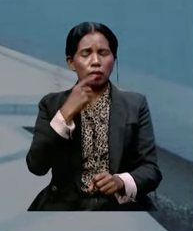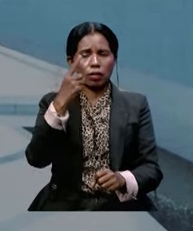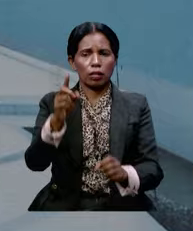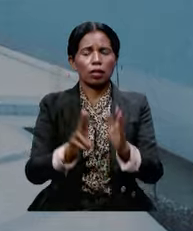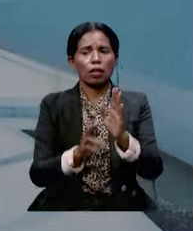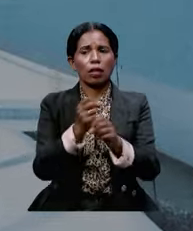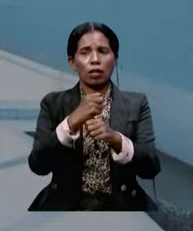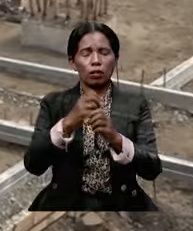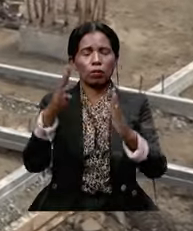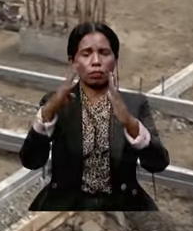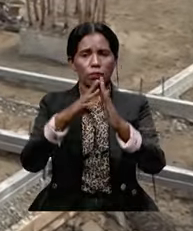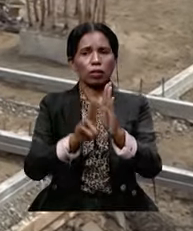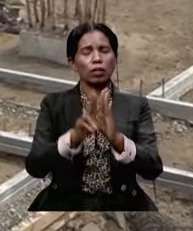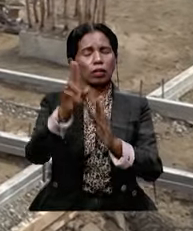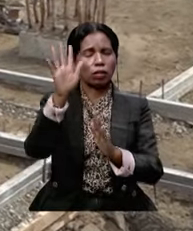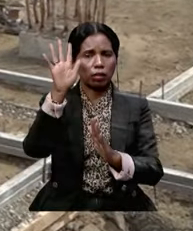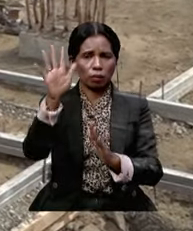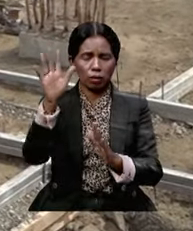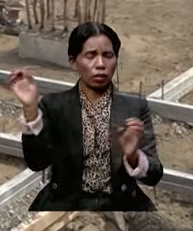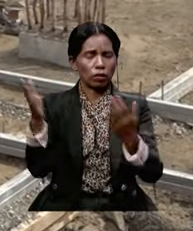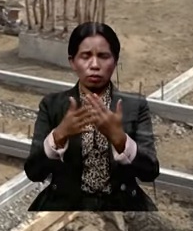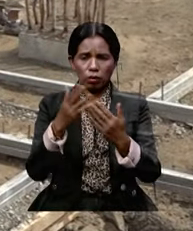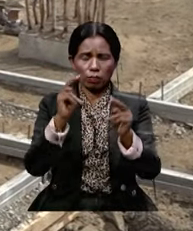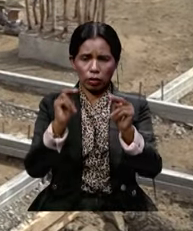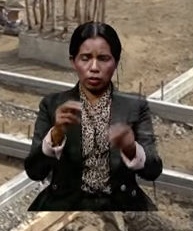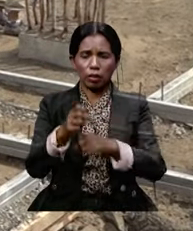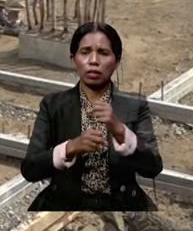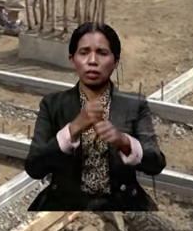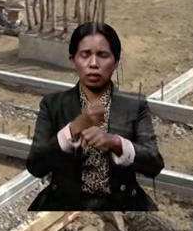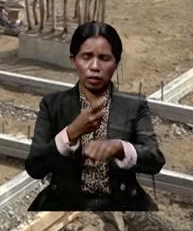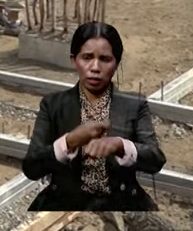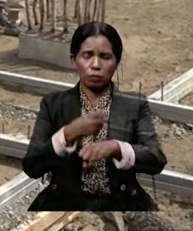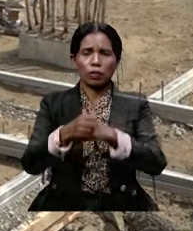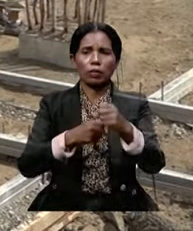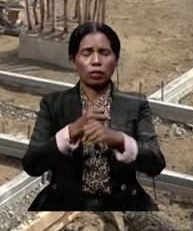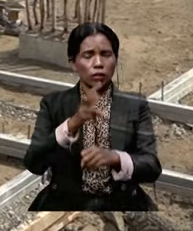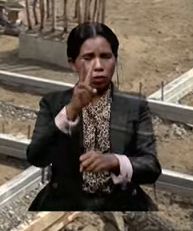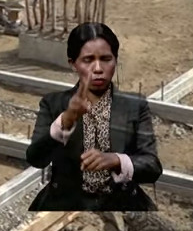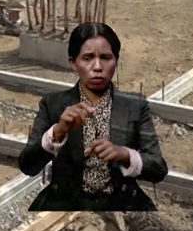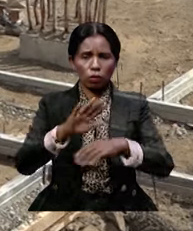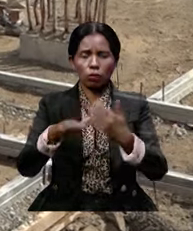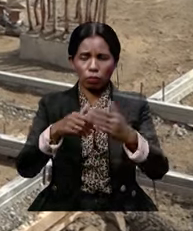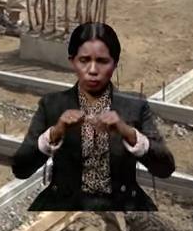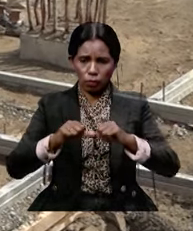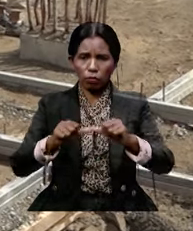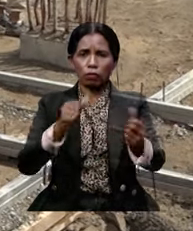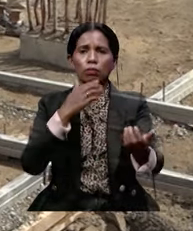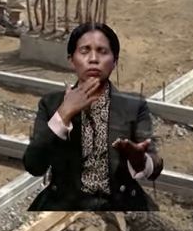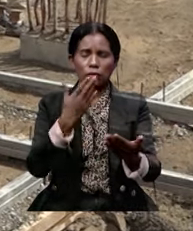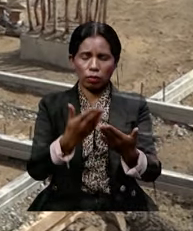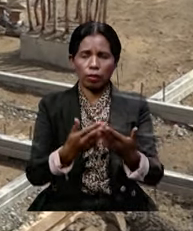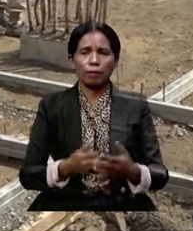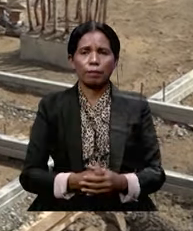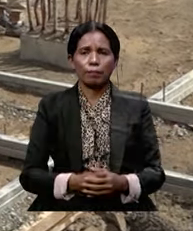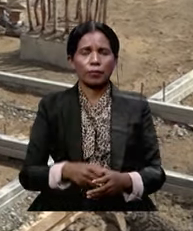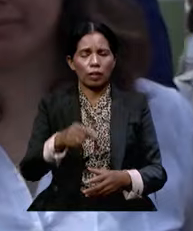Lima, né, lá os fácil, também né, precisa tempo, tinha rua tan, no né, boat hotu, bele lá hodiak. Na BM,